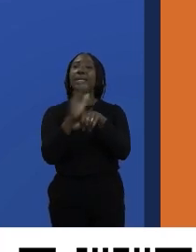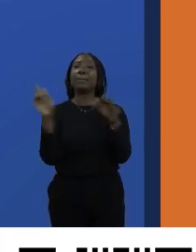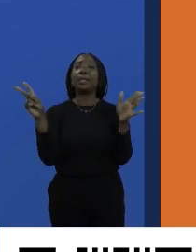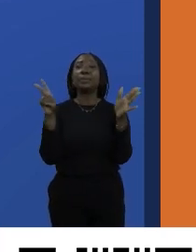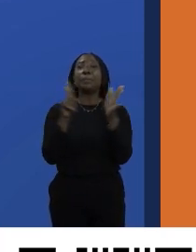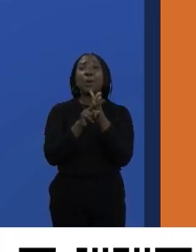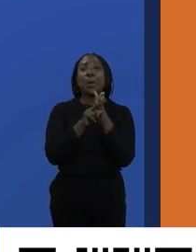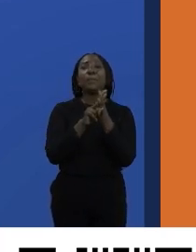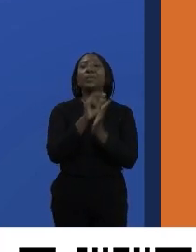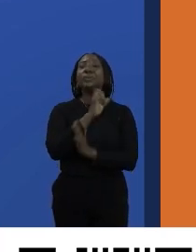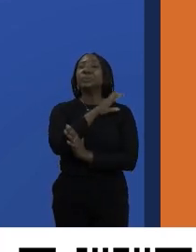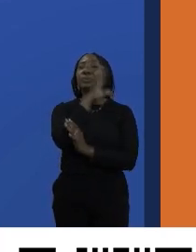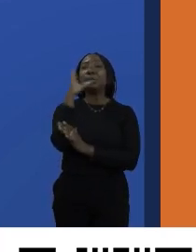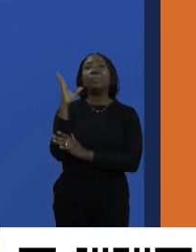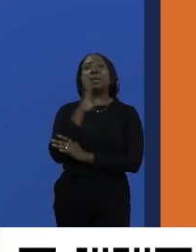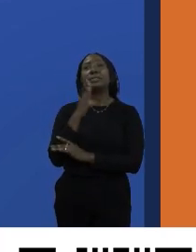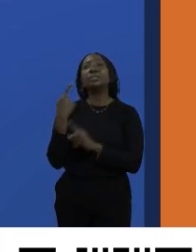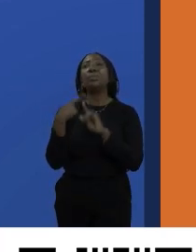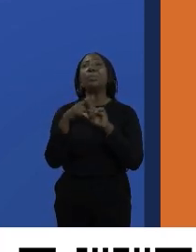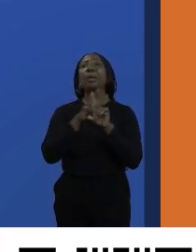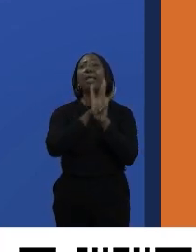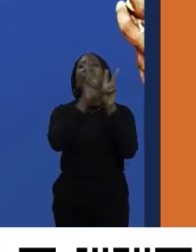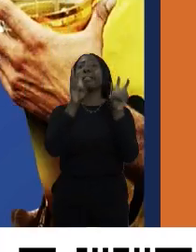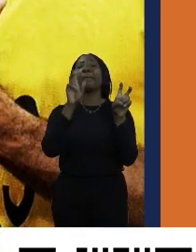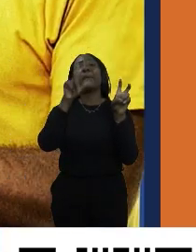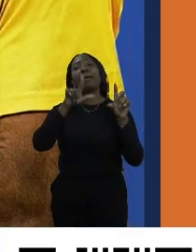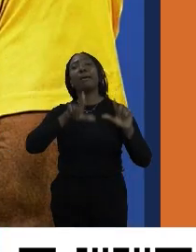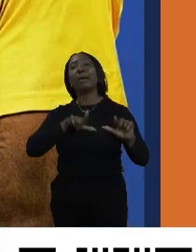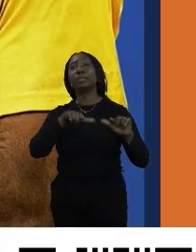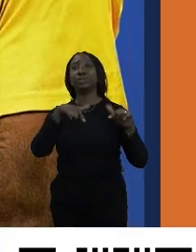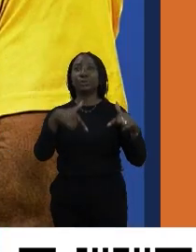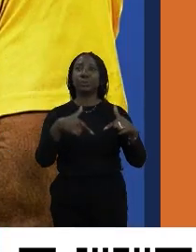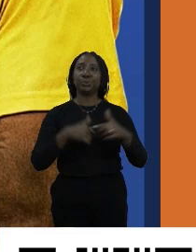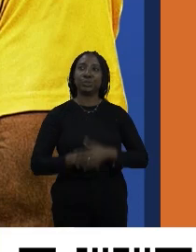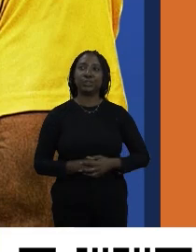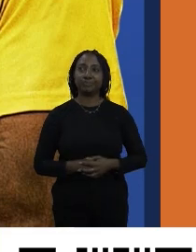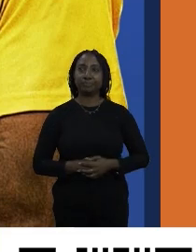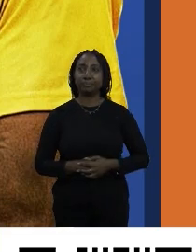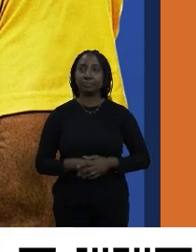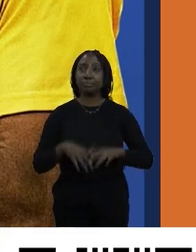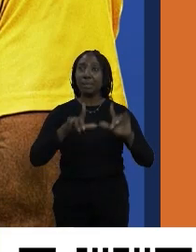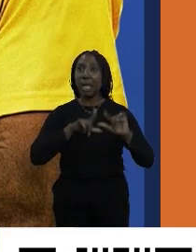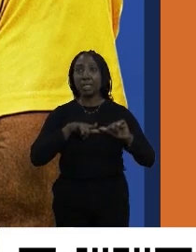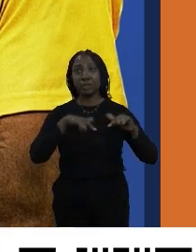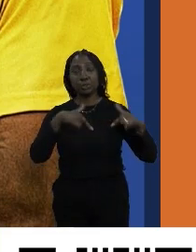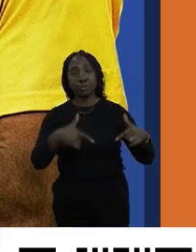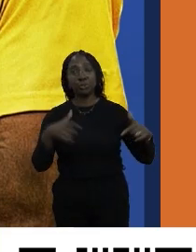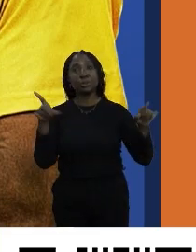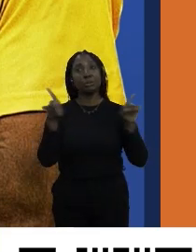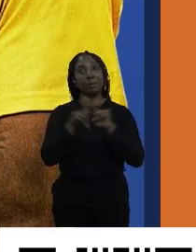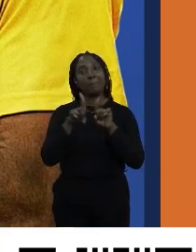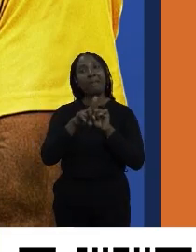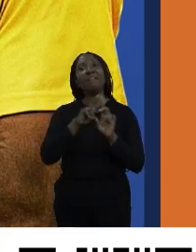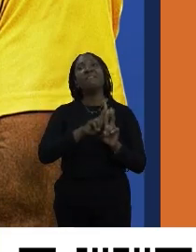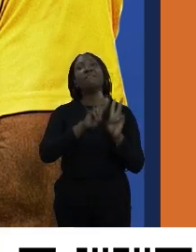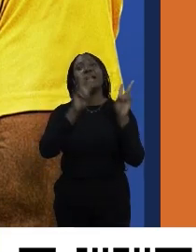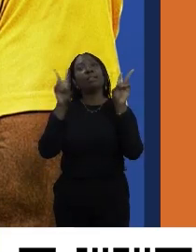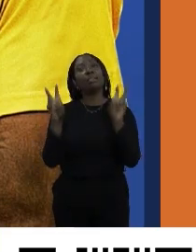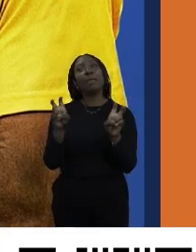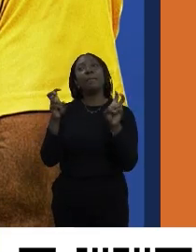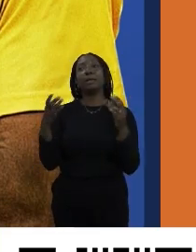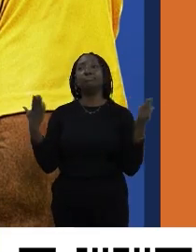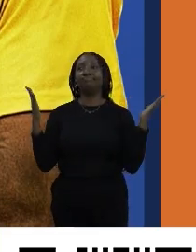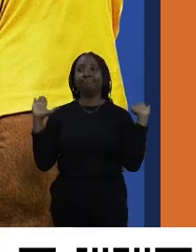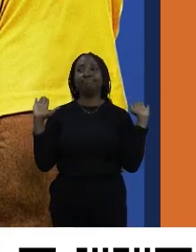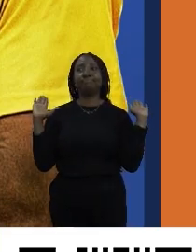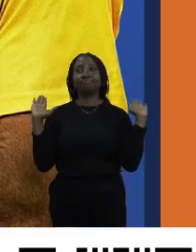muito interessante, porque ela fala de atitude, tá? E aí, falar de atitude, eu falo de mindset de campeão. A gente está na moda,